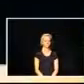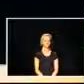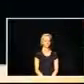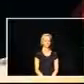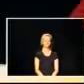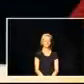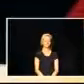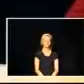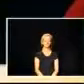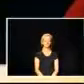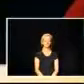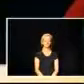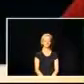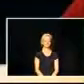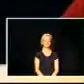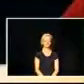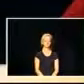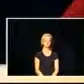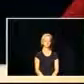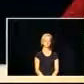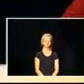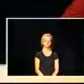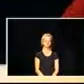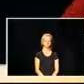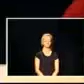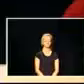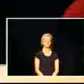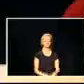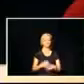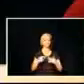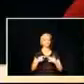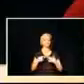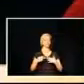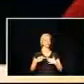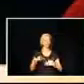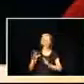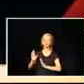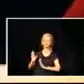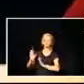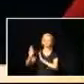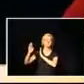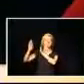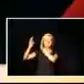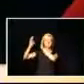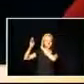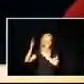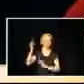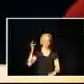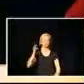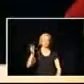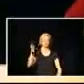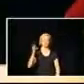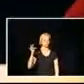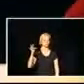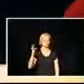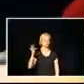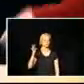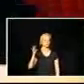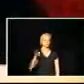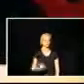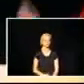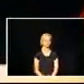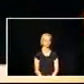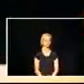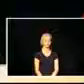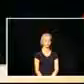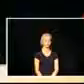Por exemplo, inúmeros prédios, quando você tem algum problema técnico, uma lâmpada que queima, você tem que chamar